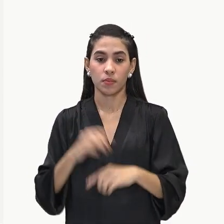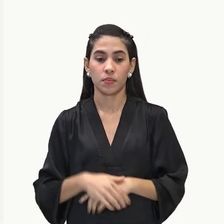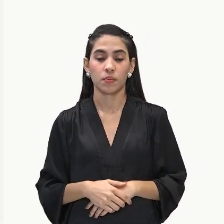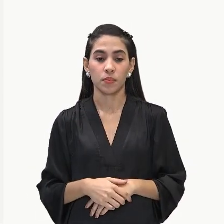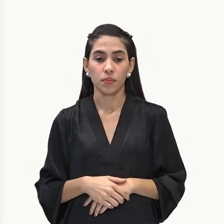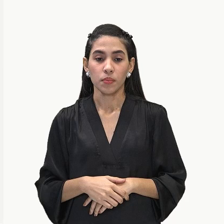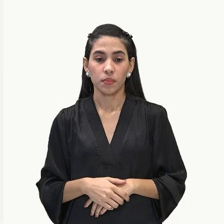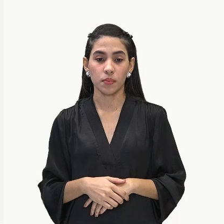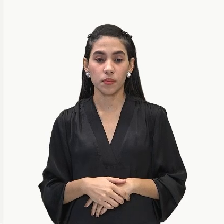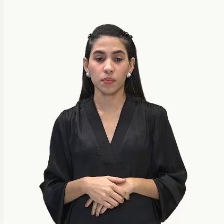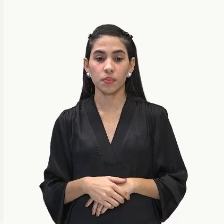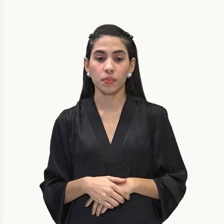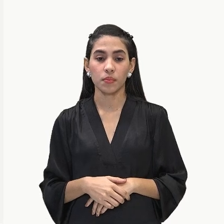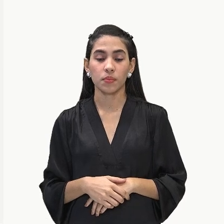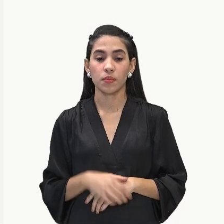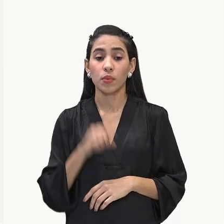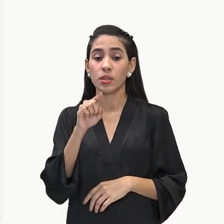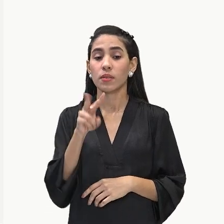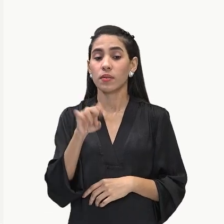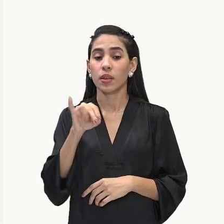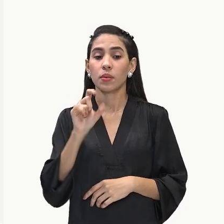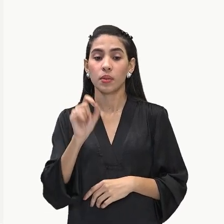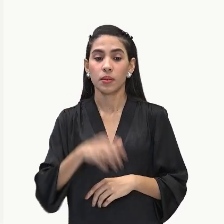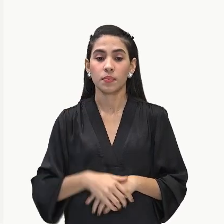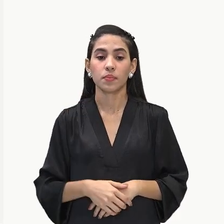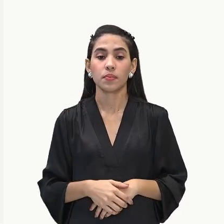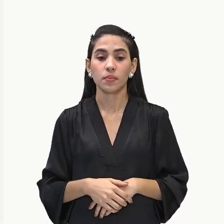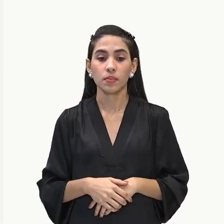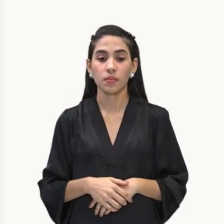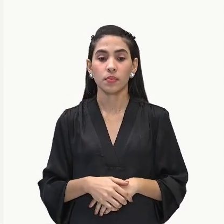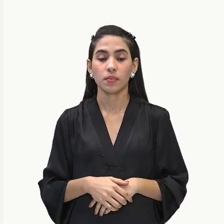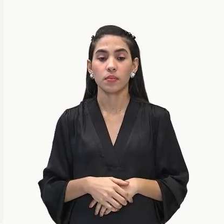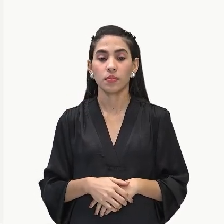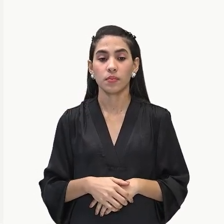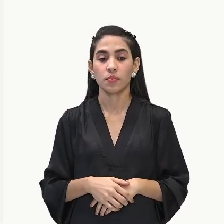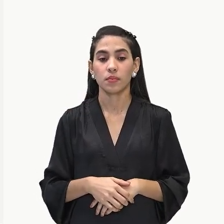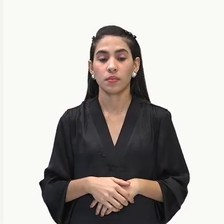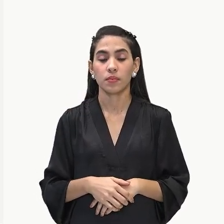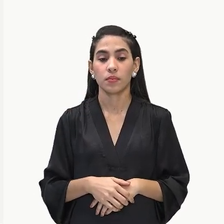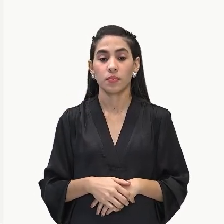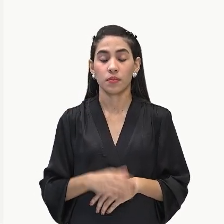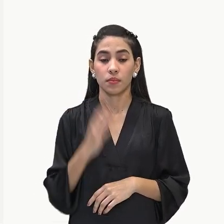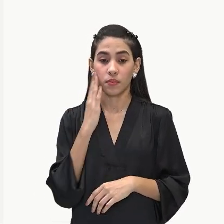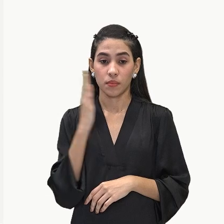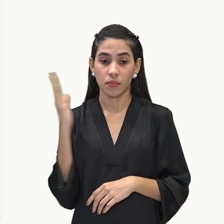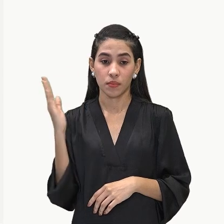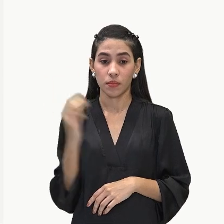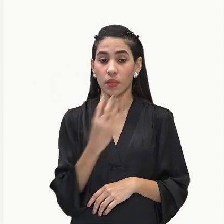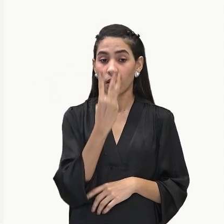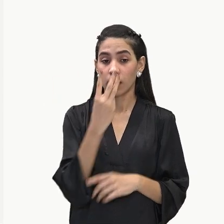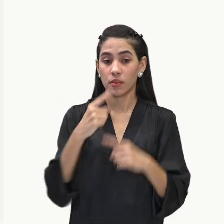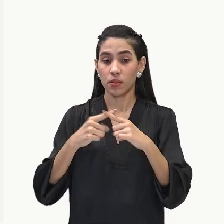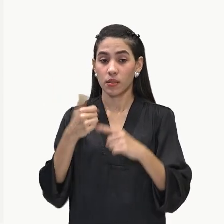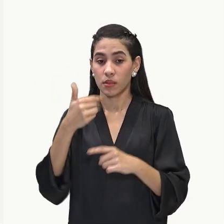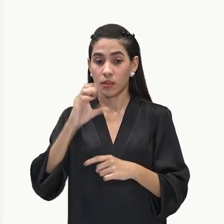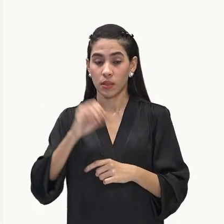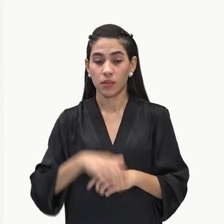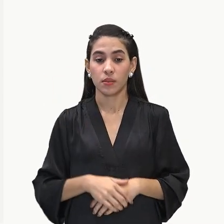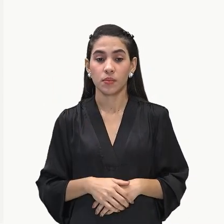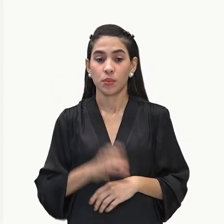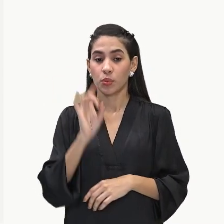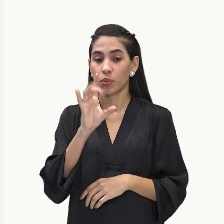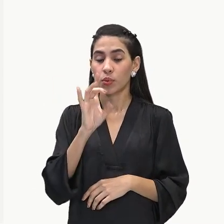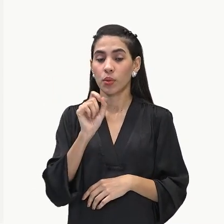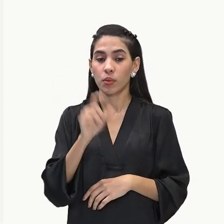por uma fração, o que é que você vai fazer? Multiplique, ó, 3 por 10. Você vai trabalhar